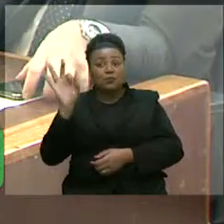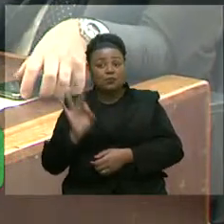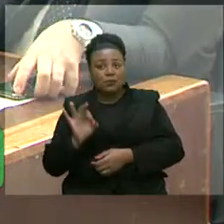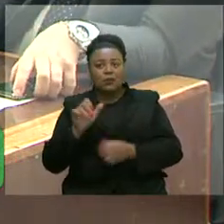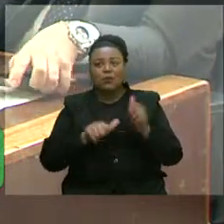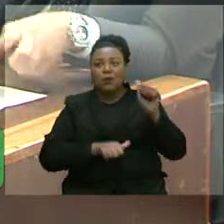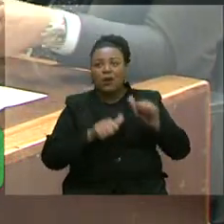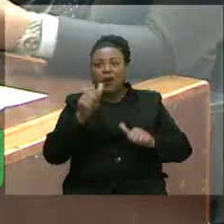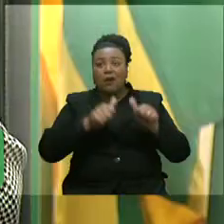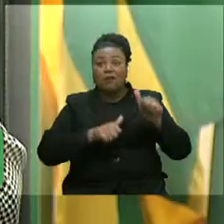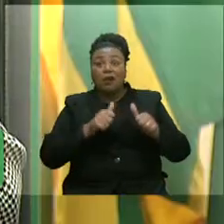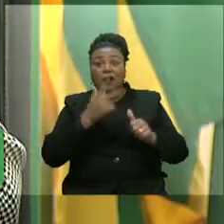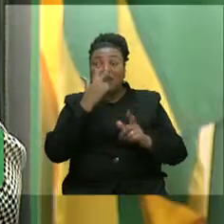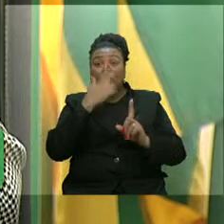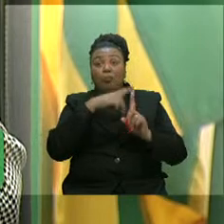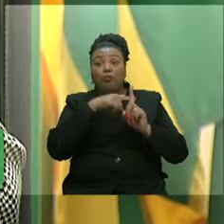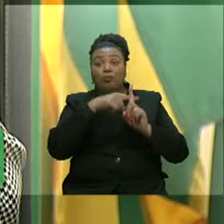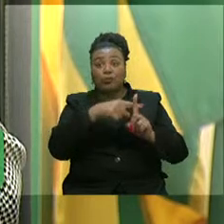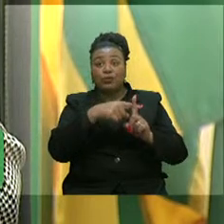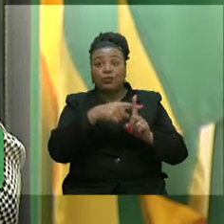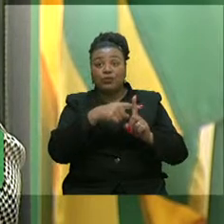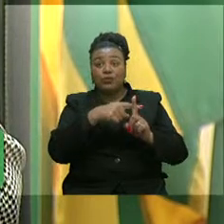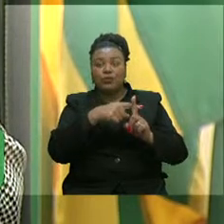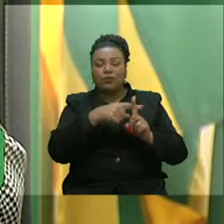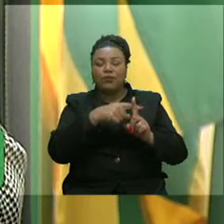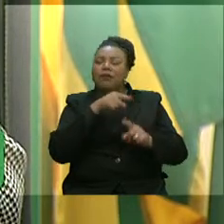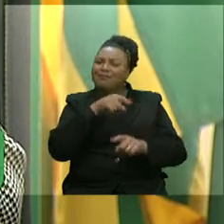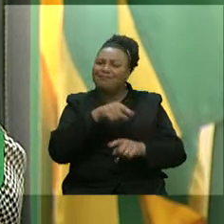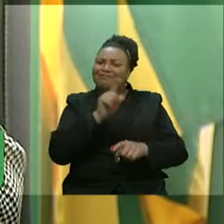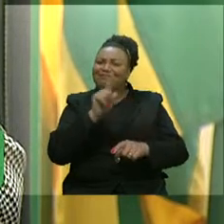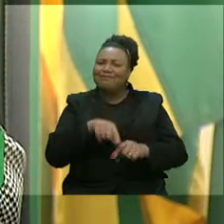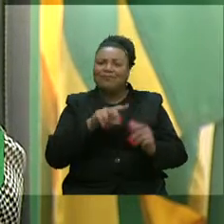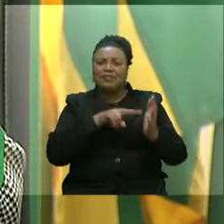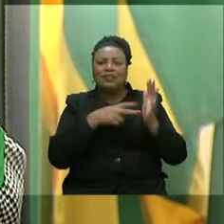66% avaliam como positivo,